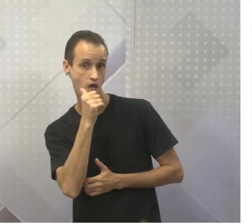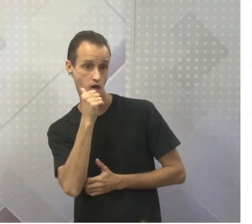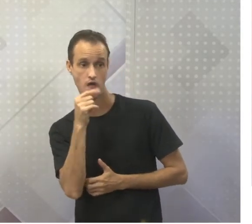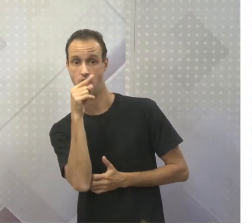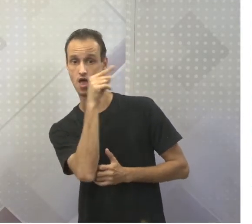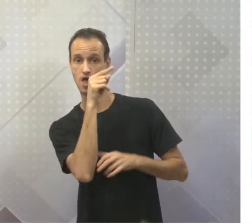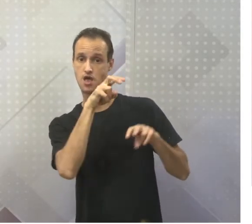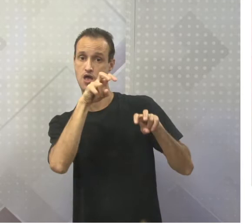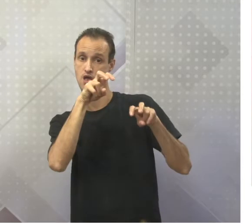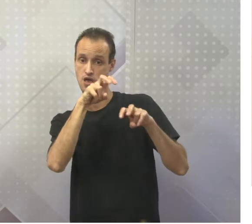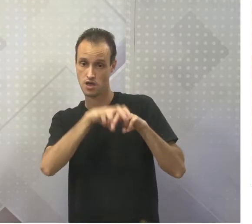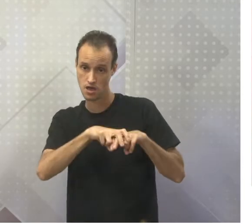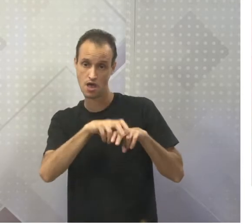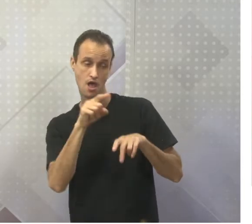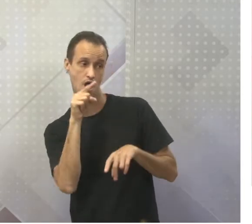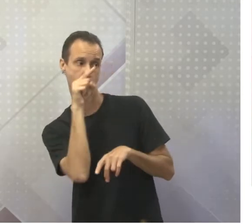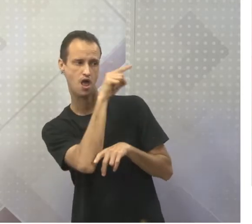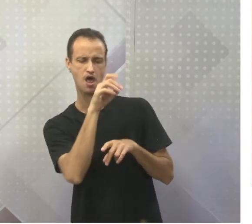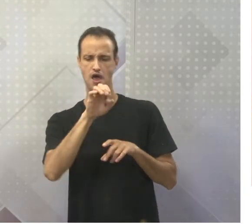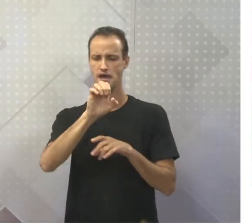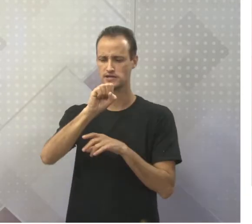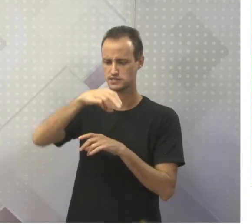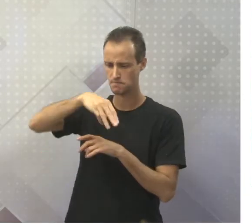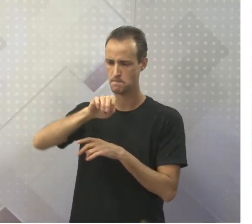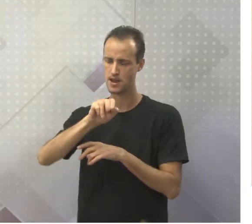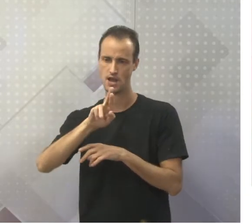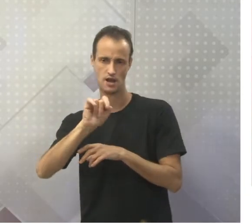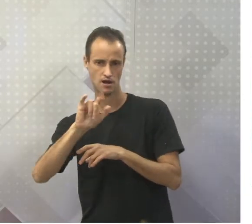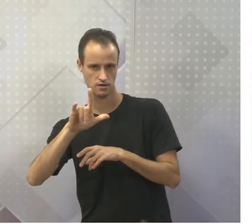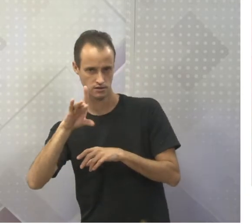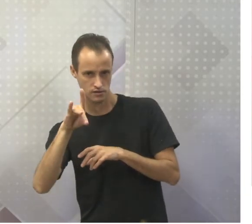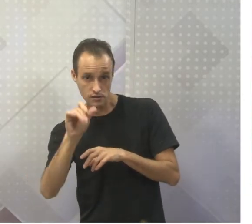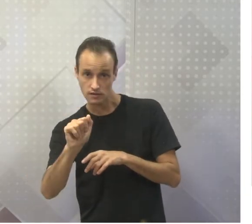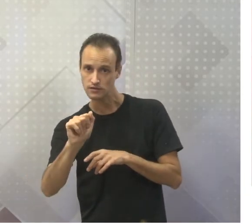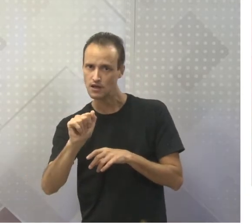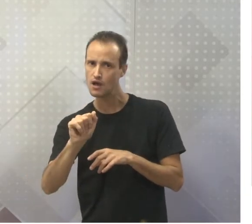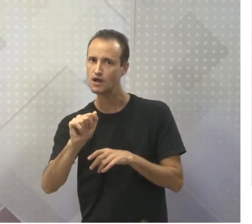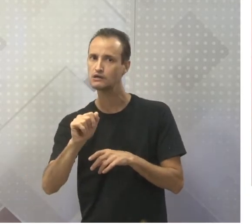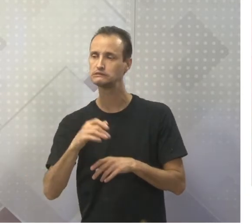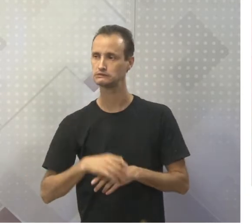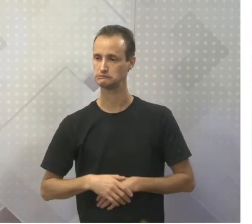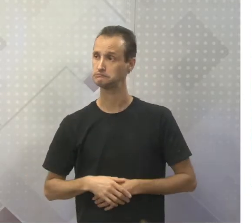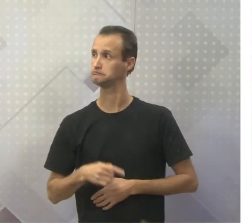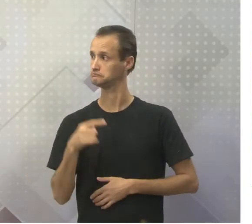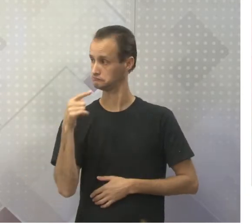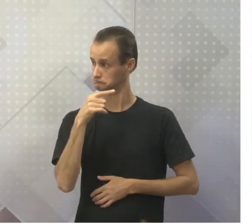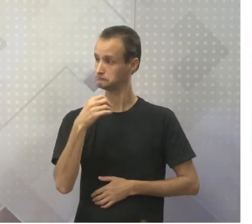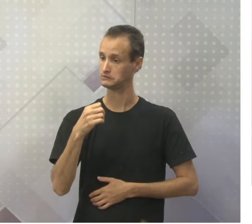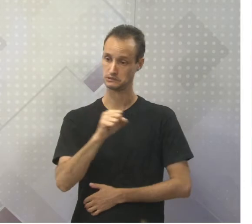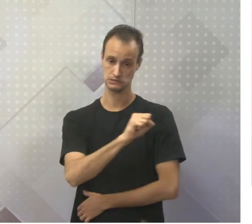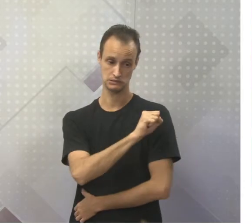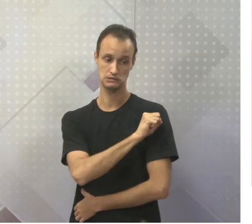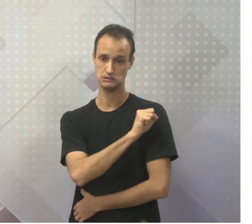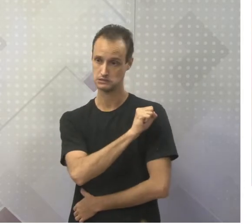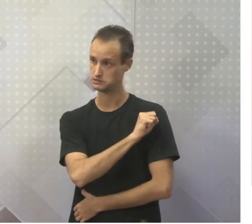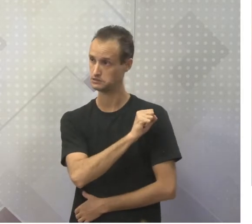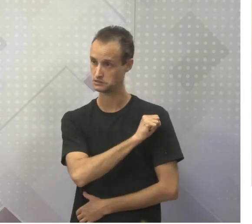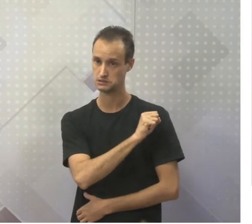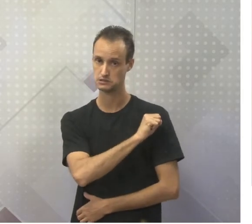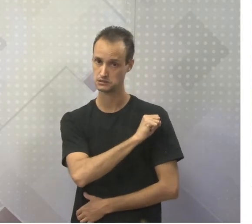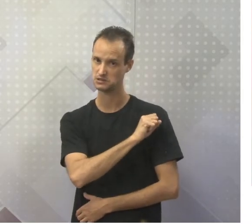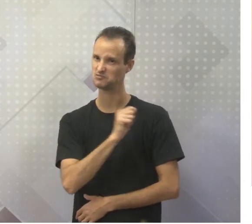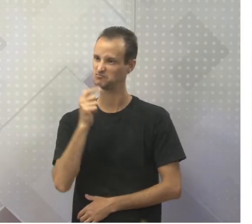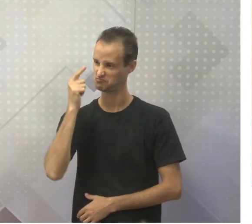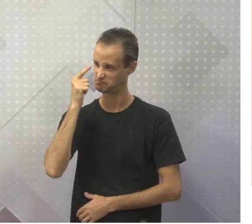lá, aquela Esmeralda Jurubeba? Rapaz, no 8º ano, ela era um